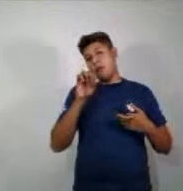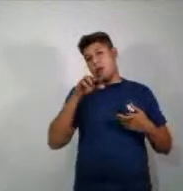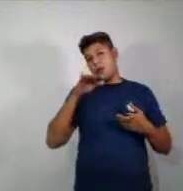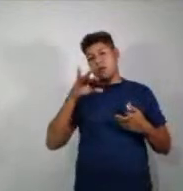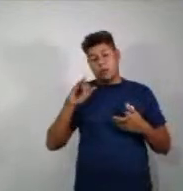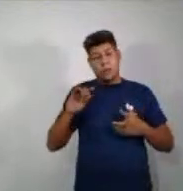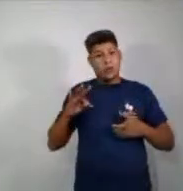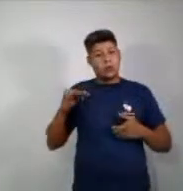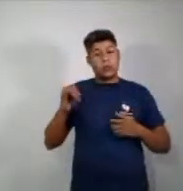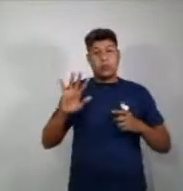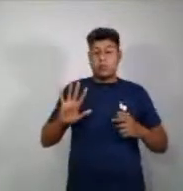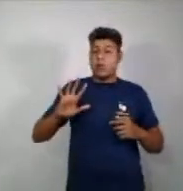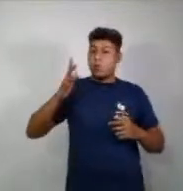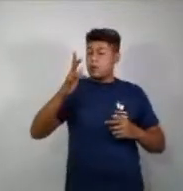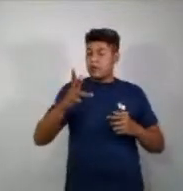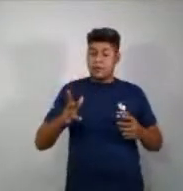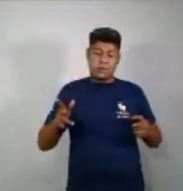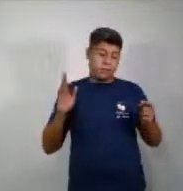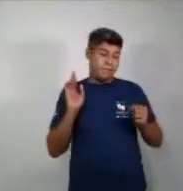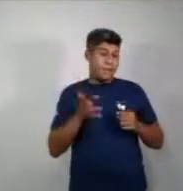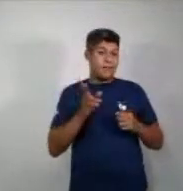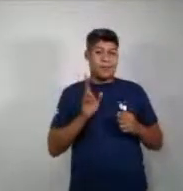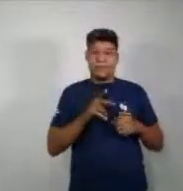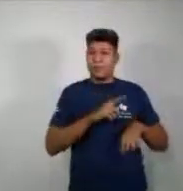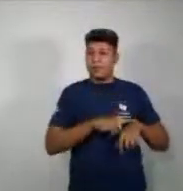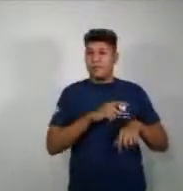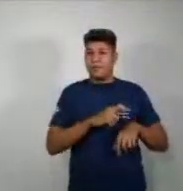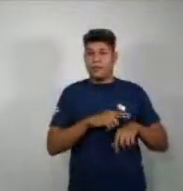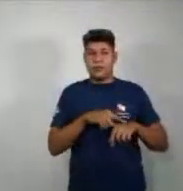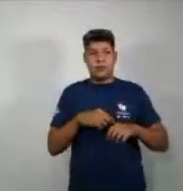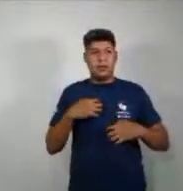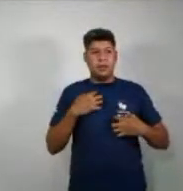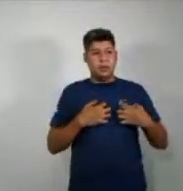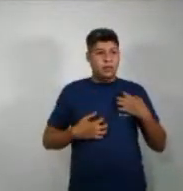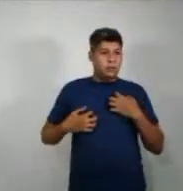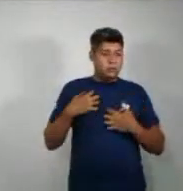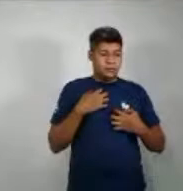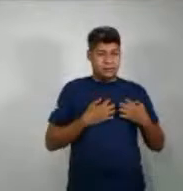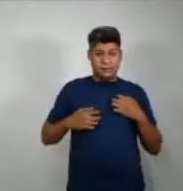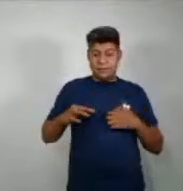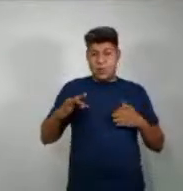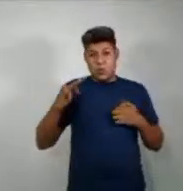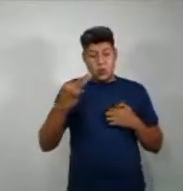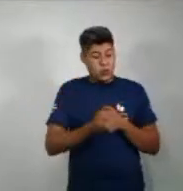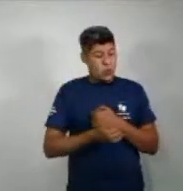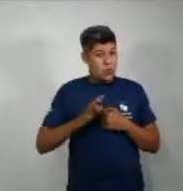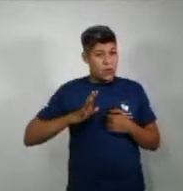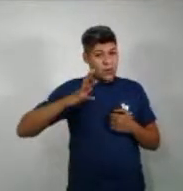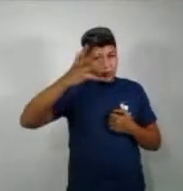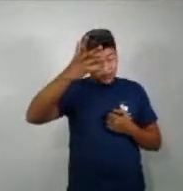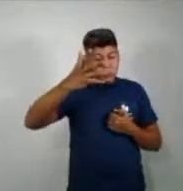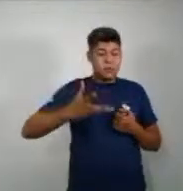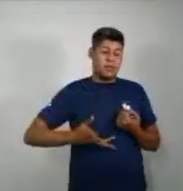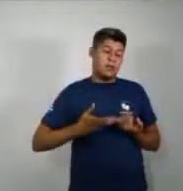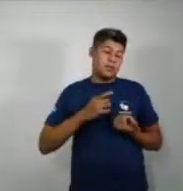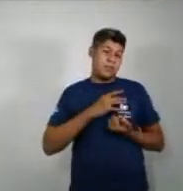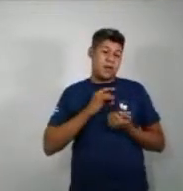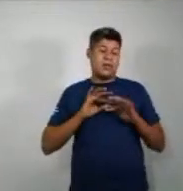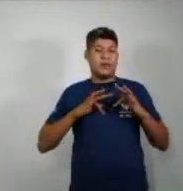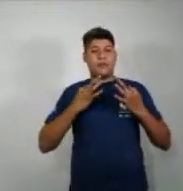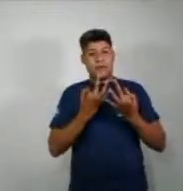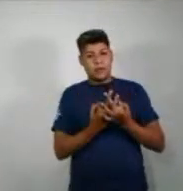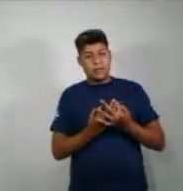ao mesmo tempo. E ele, ao mesmo tempo angustiado com tudo que estava acontecendo, temendo pela sua família, temendo por